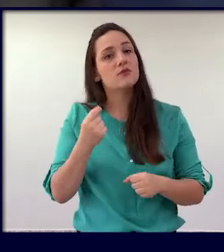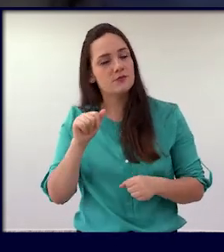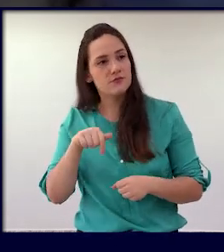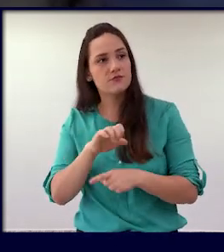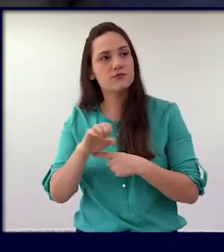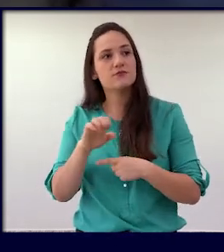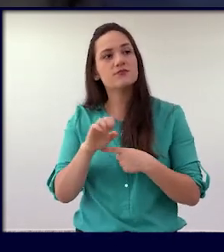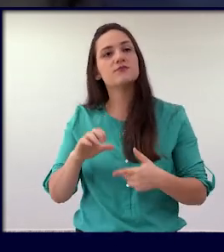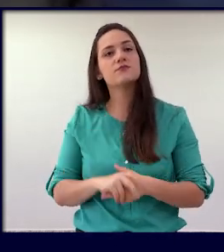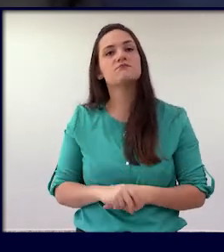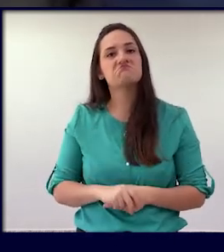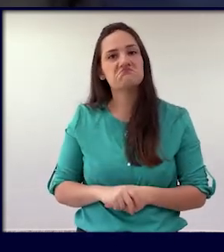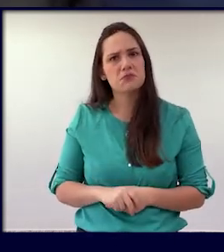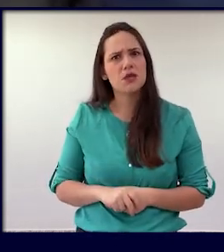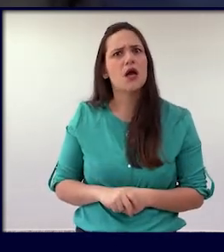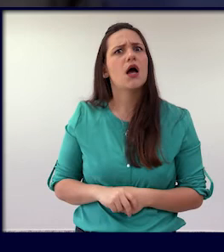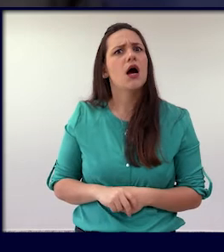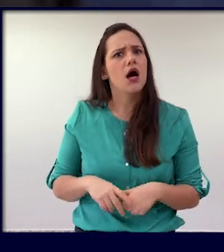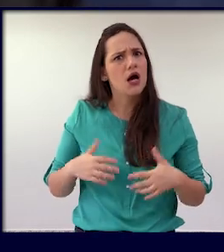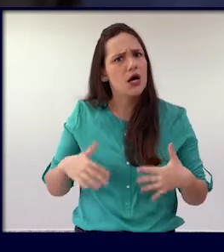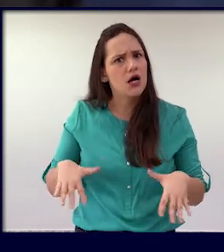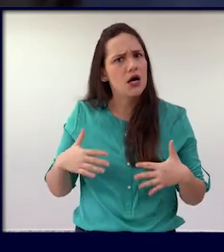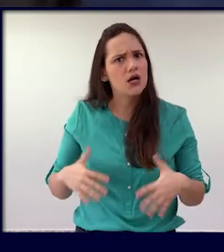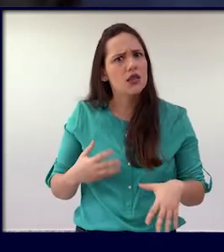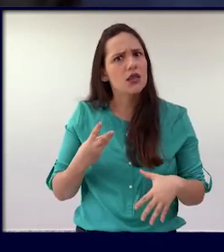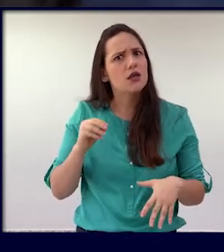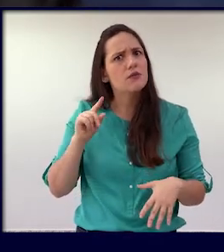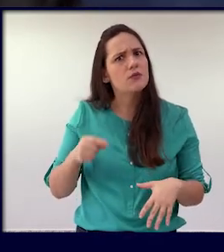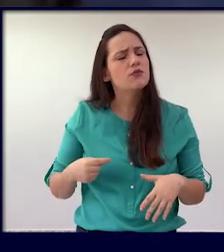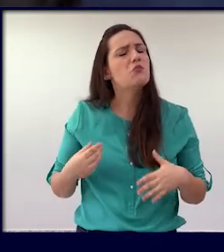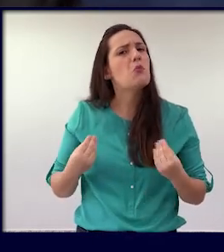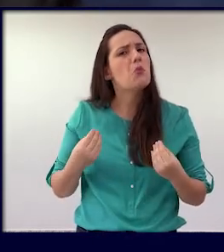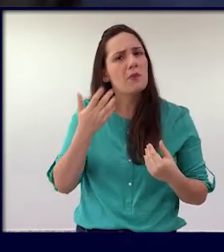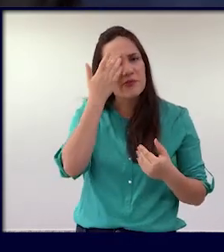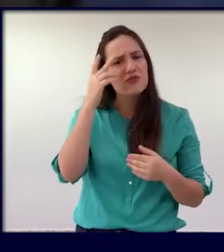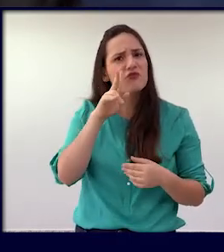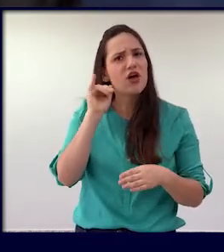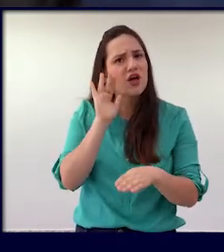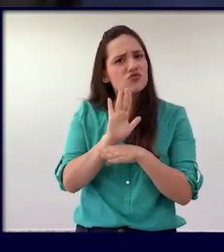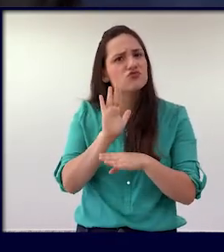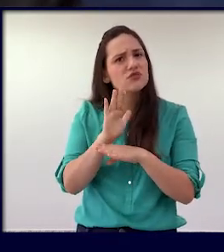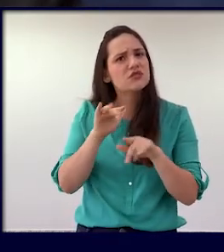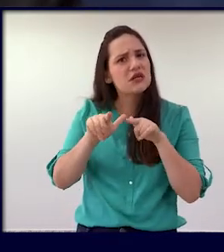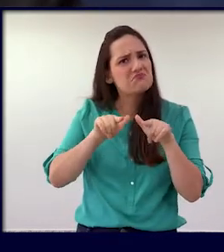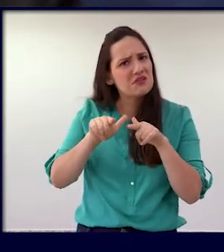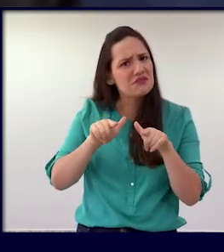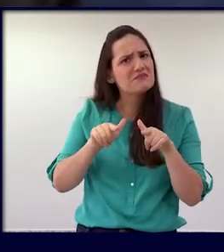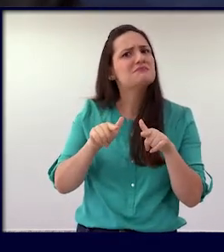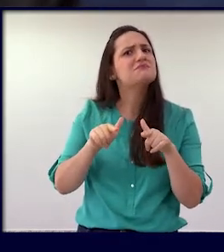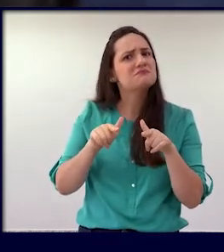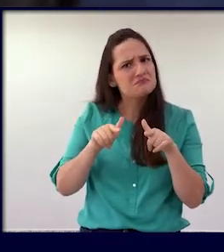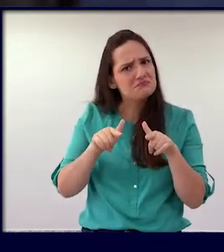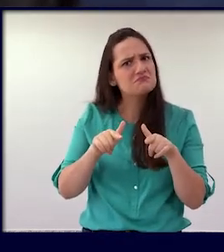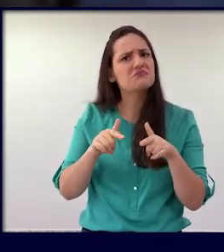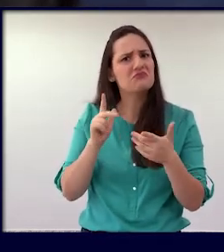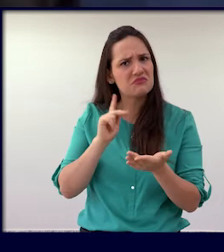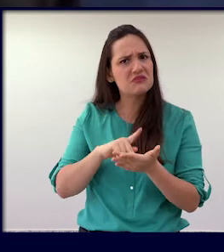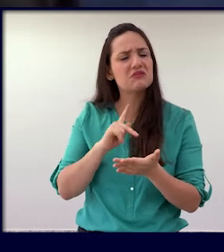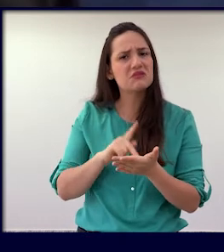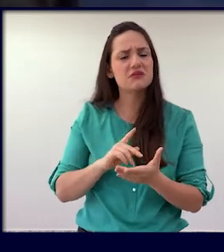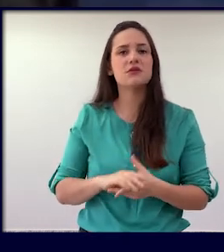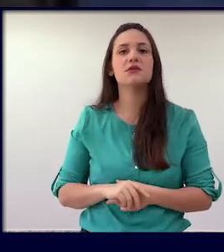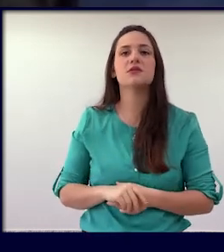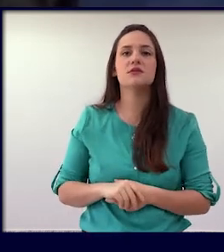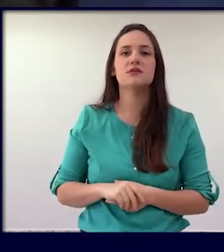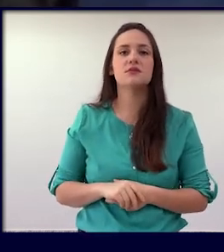eleição de 2020 aqui no nosso estado. Kátia, são muitas pessoas, pelo que você nos contou, que vão participar das eleições desse ano, vão participar de uma